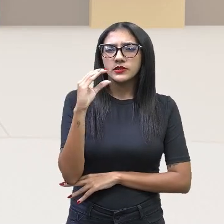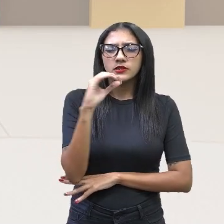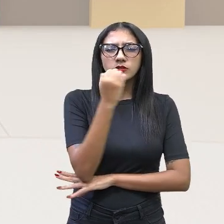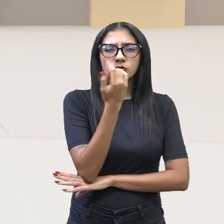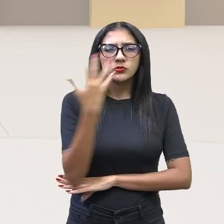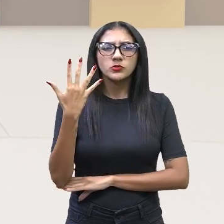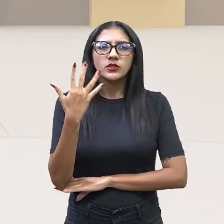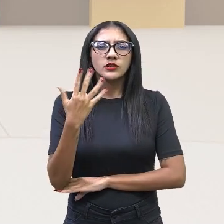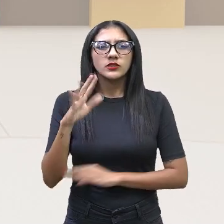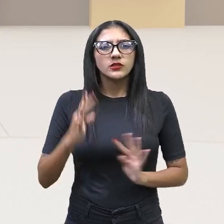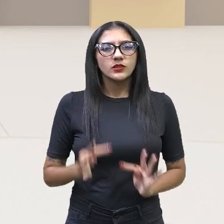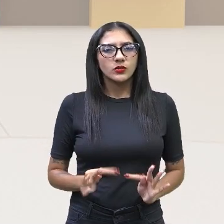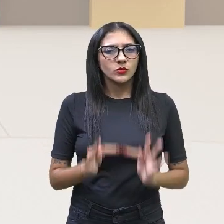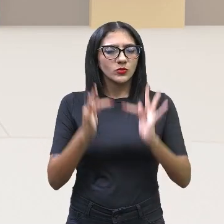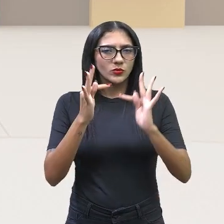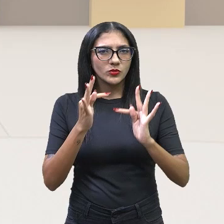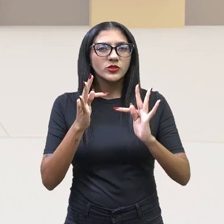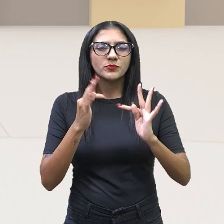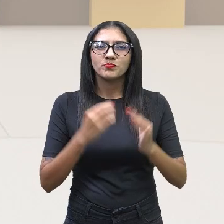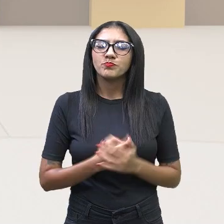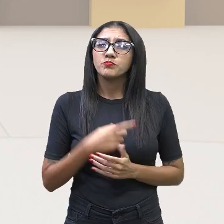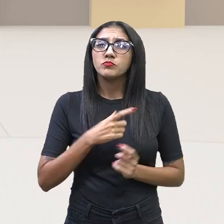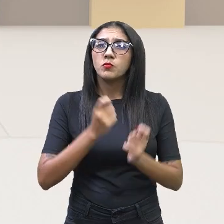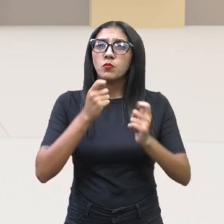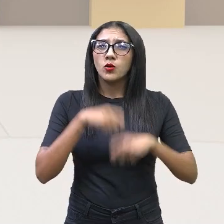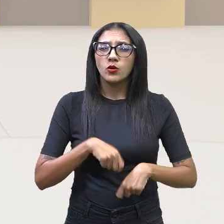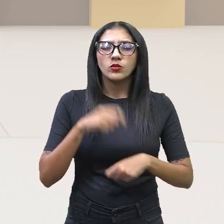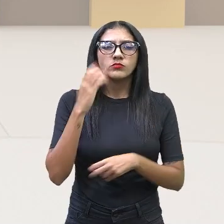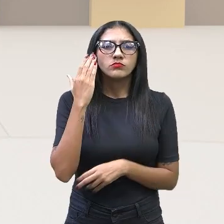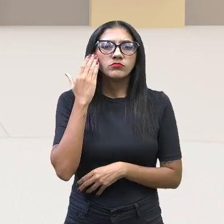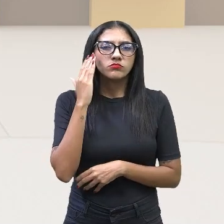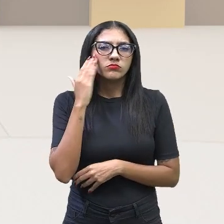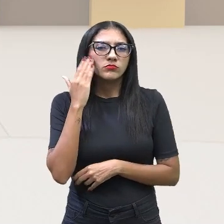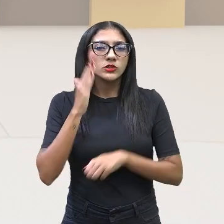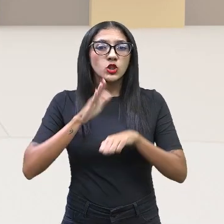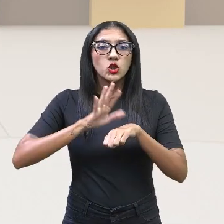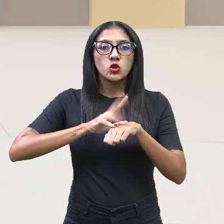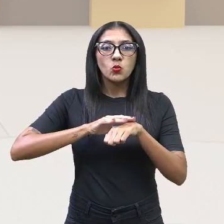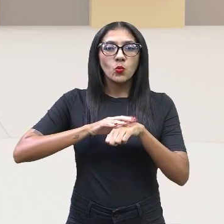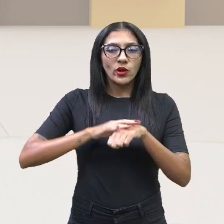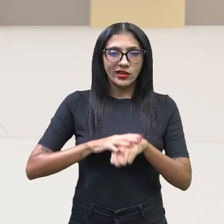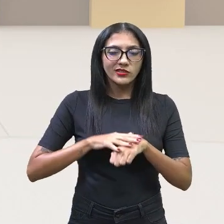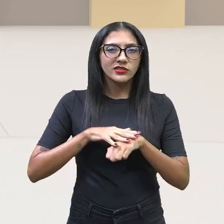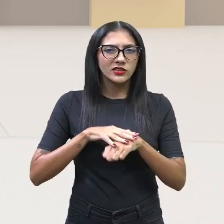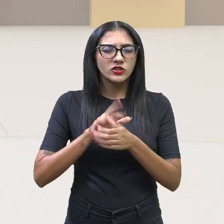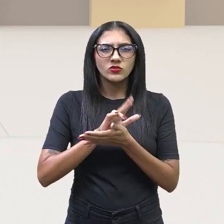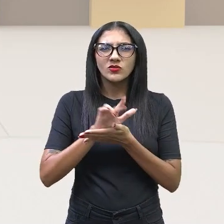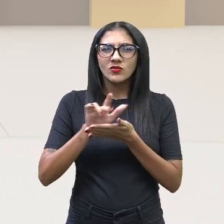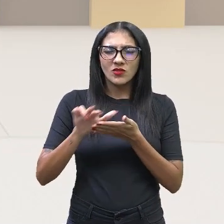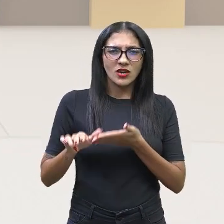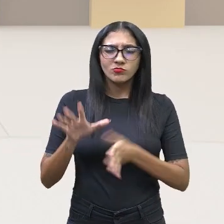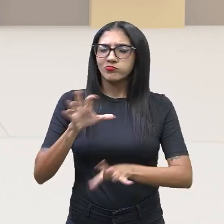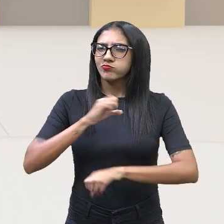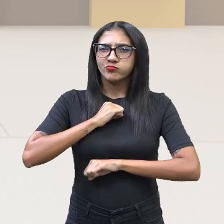natureza e suas tecnologias para a compreensão das doenças crônicas não